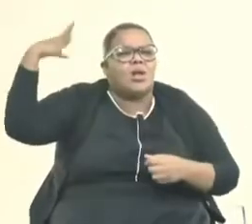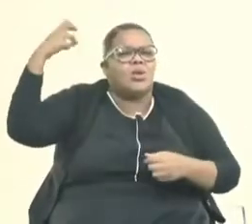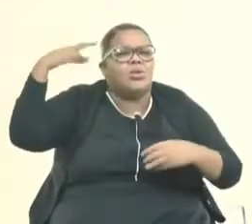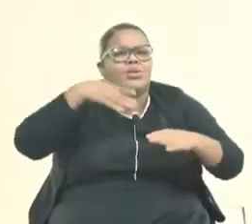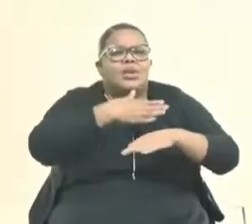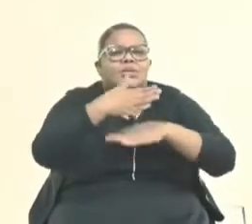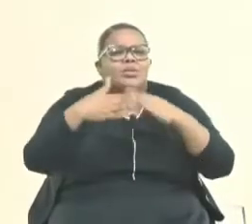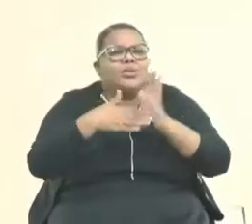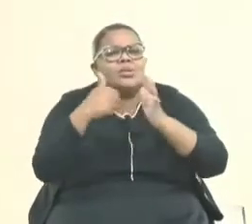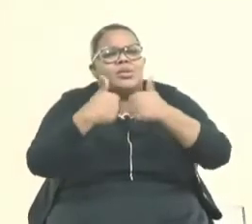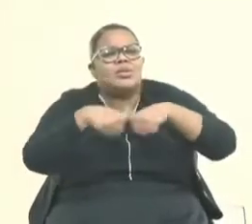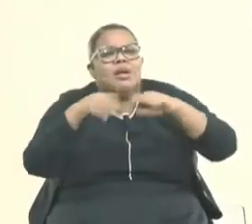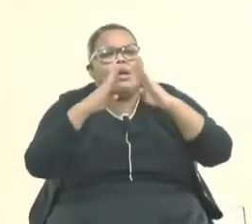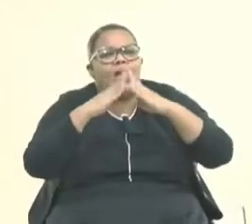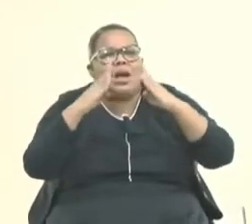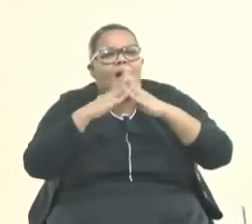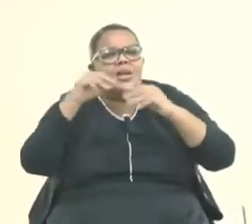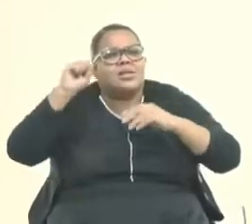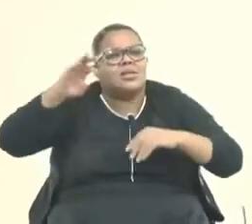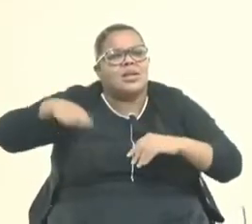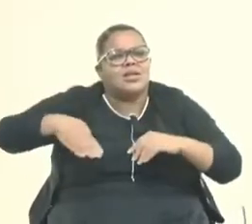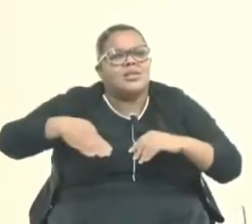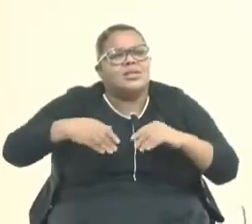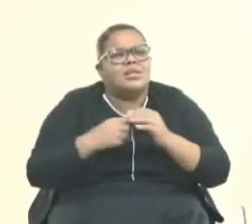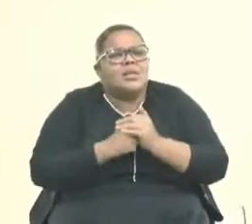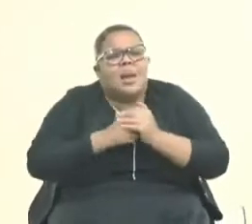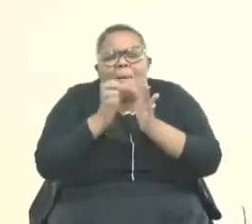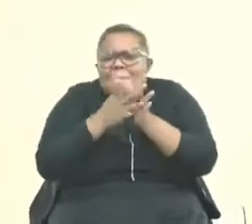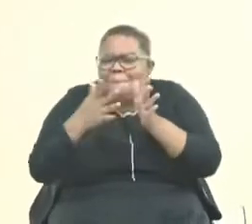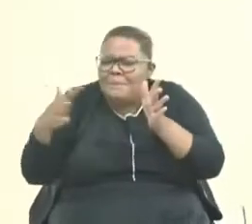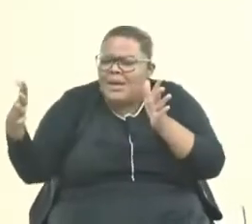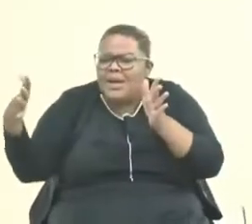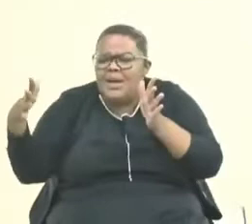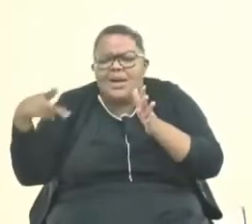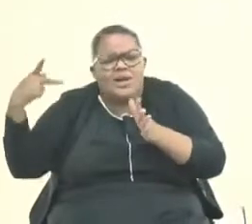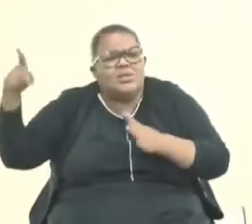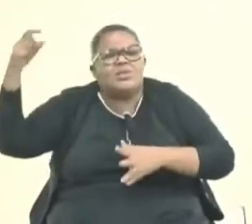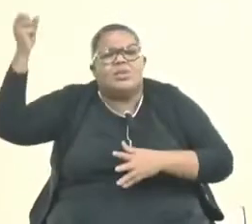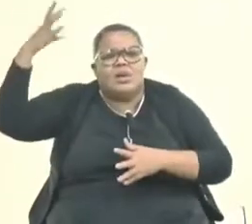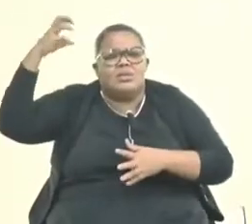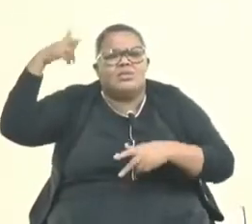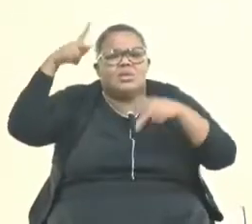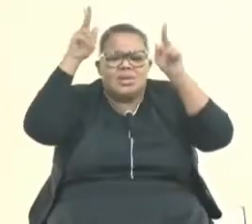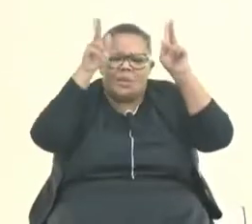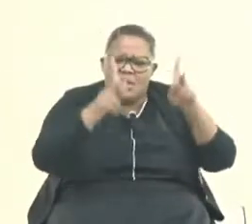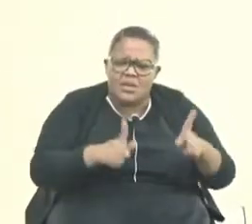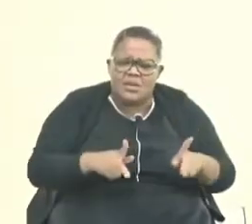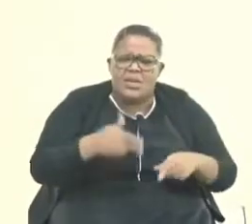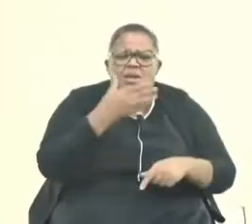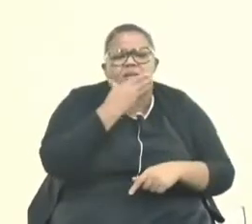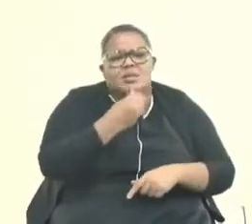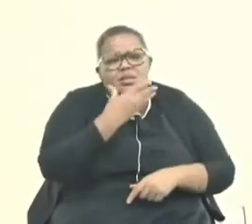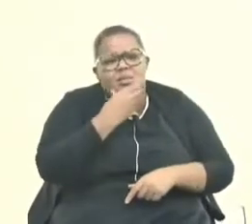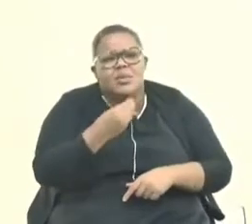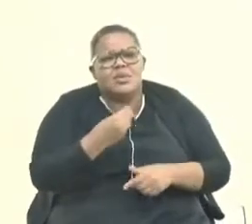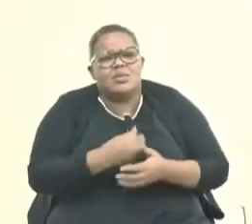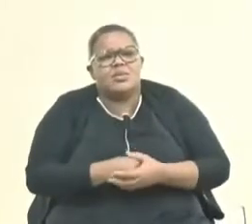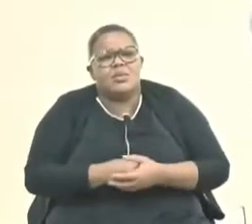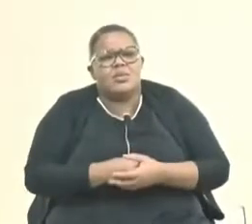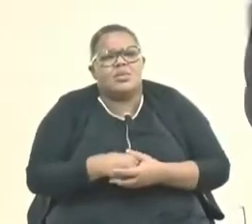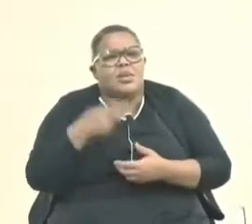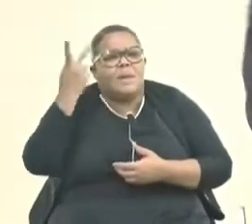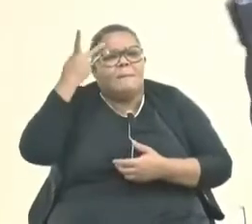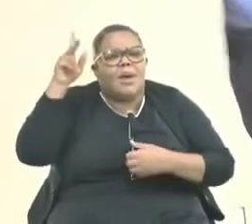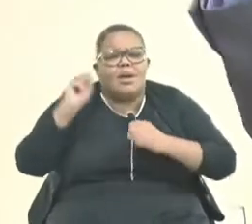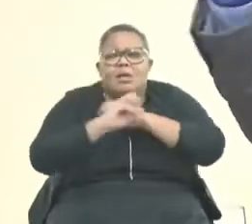todos os que estão na casa assim resplandeça a vossa Luz Diante dos homens para que Vejam as vossas boas obras e